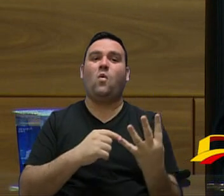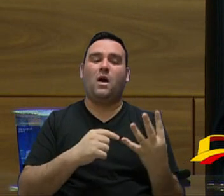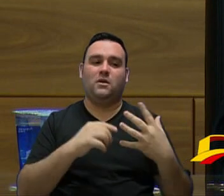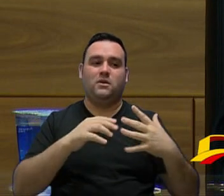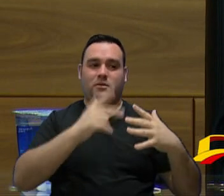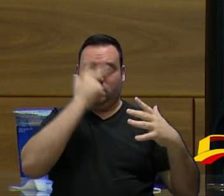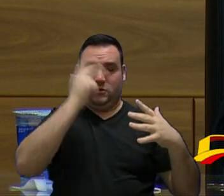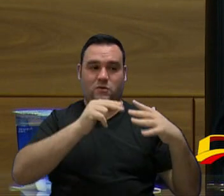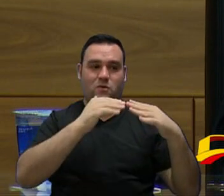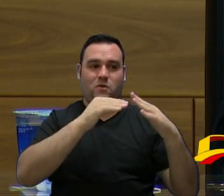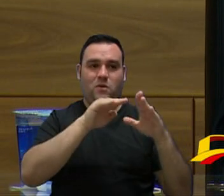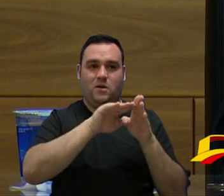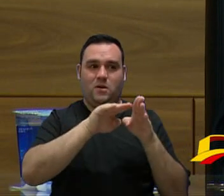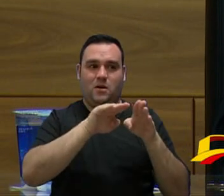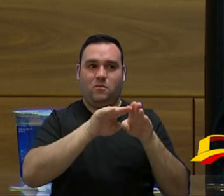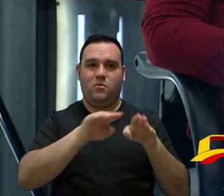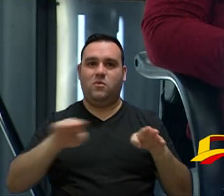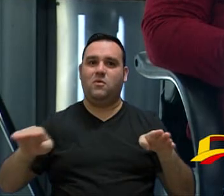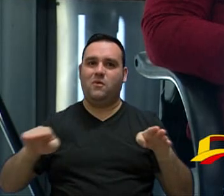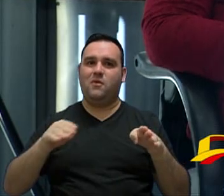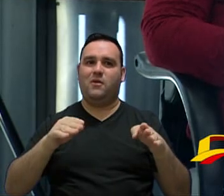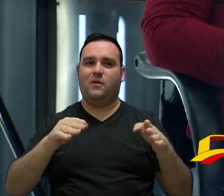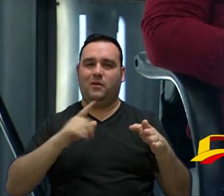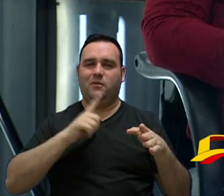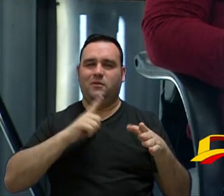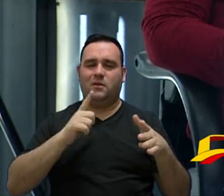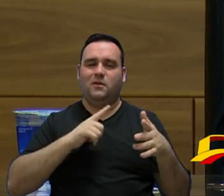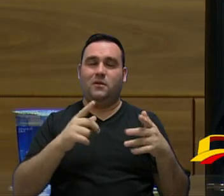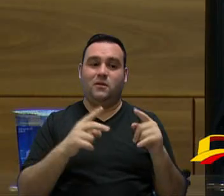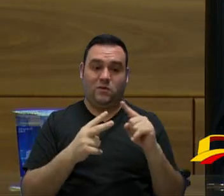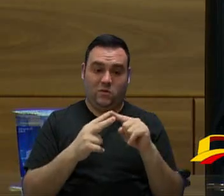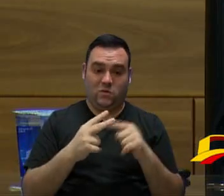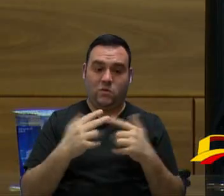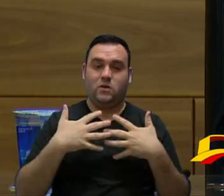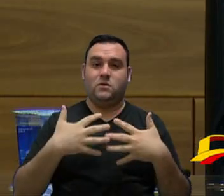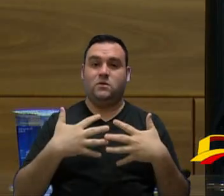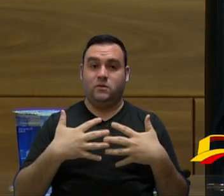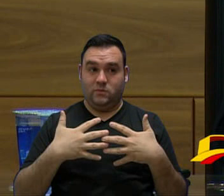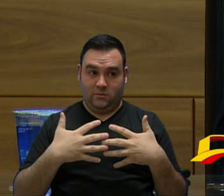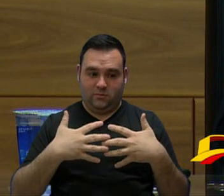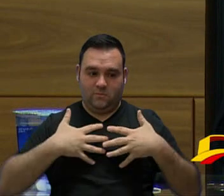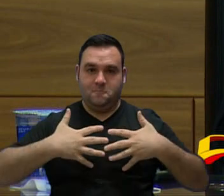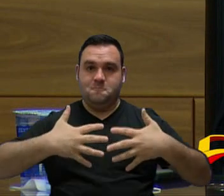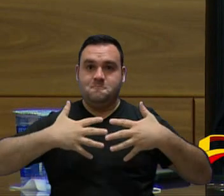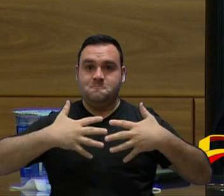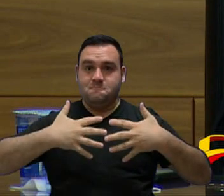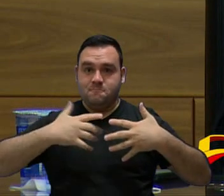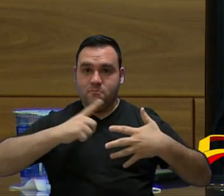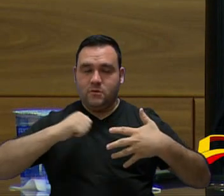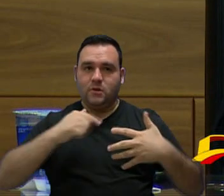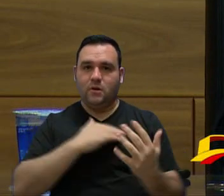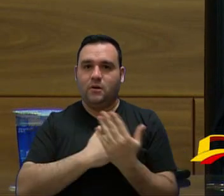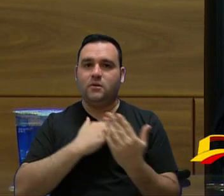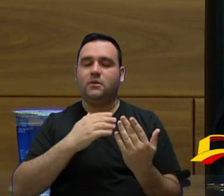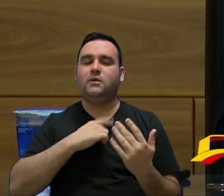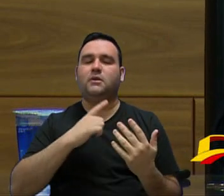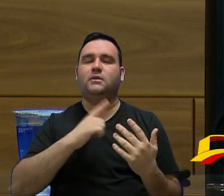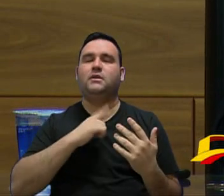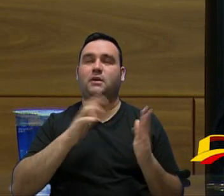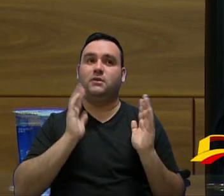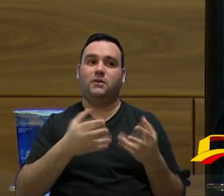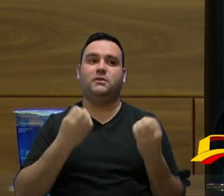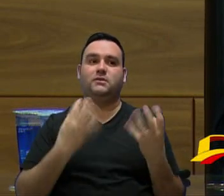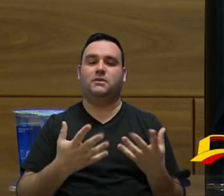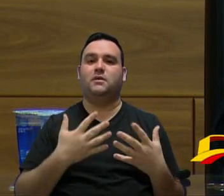estabilização semi-intensivo né exatamente em dois respiradores já foram para fazer